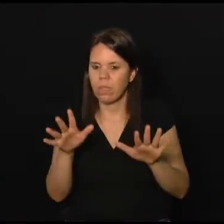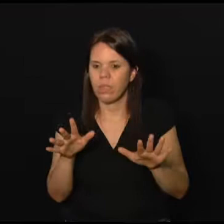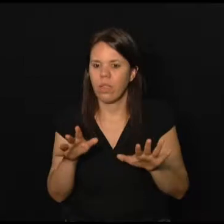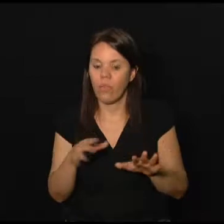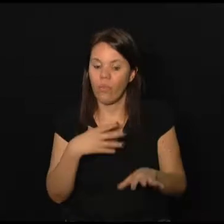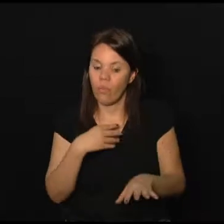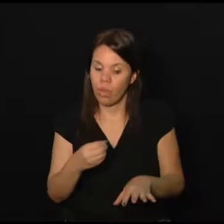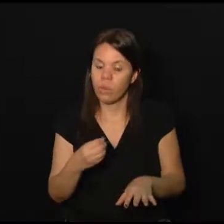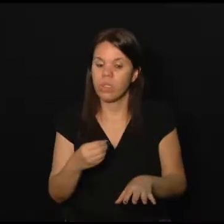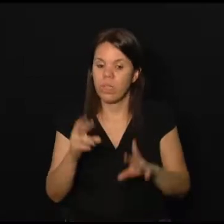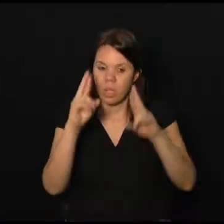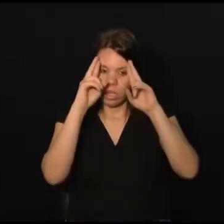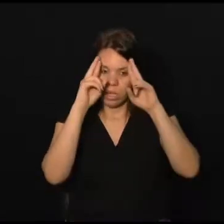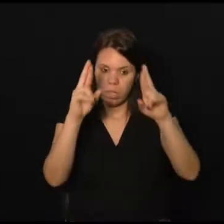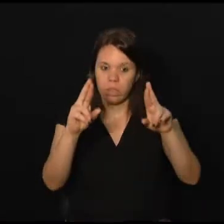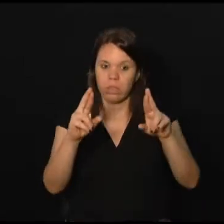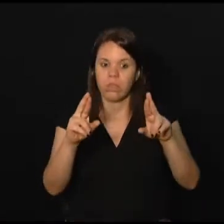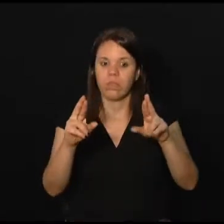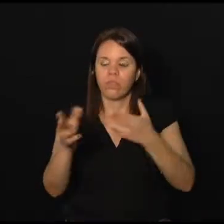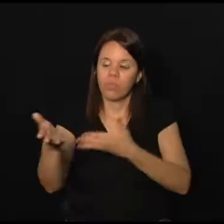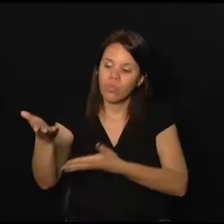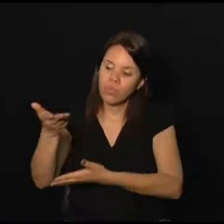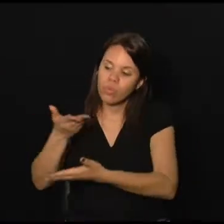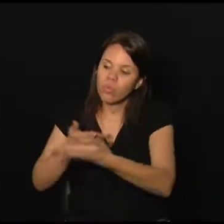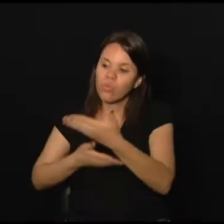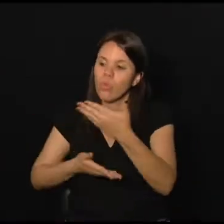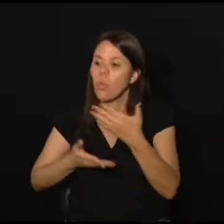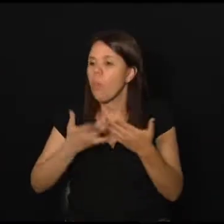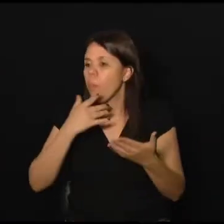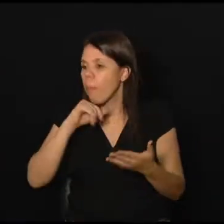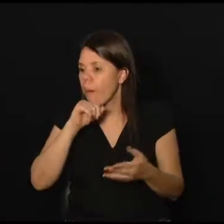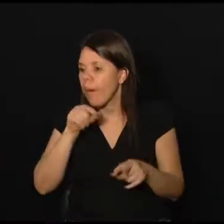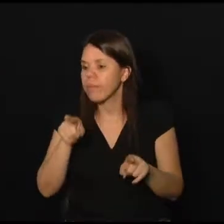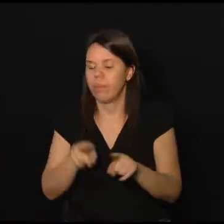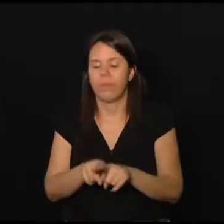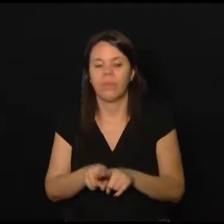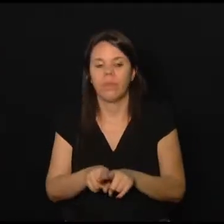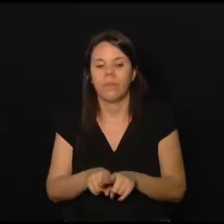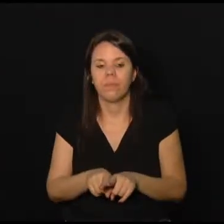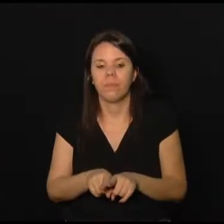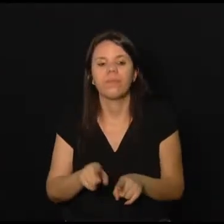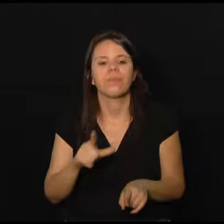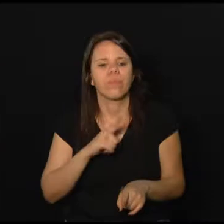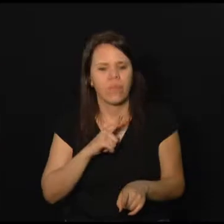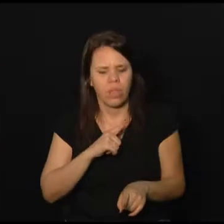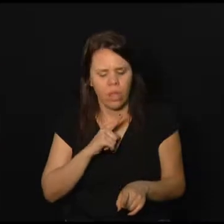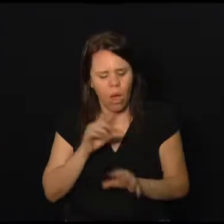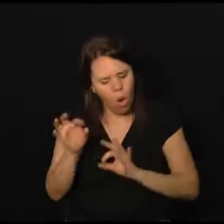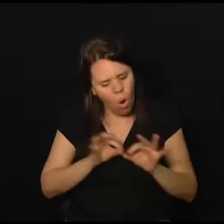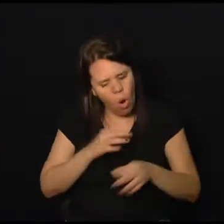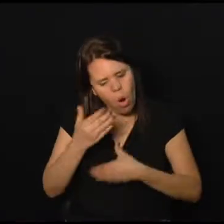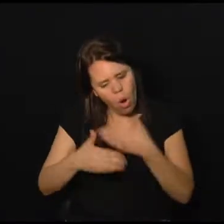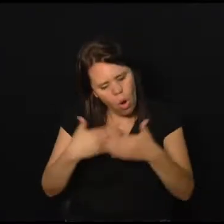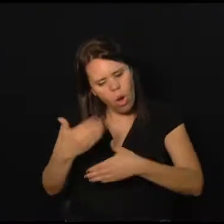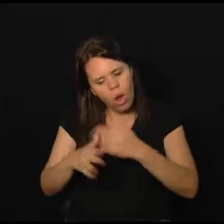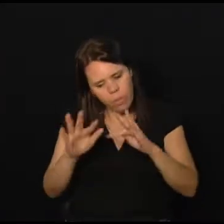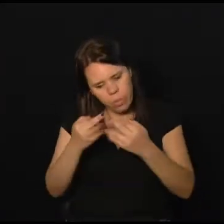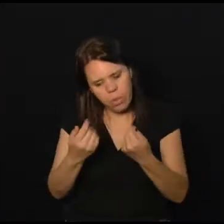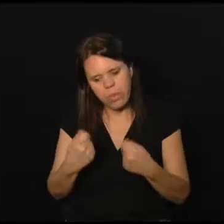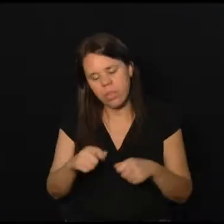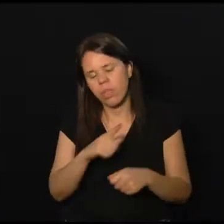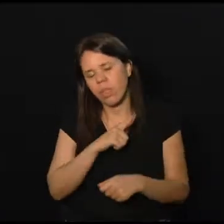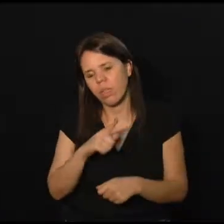deve respeitar o espaço do outro, o pai também. Então, existe essa organização que a família precisa ter para